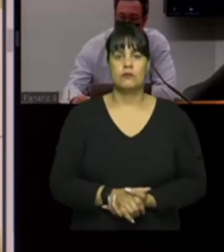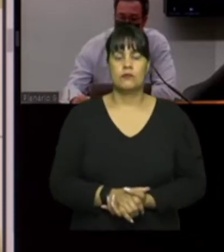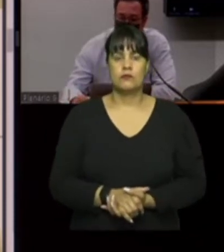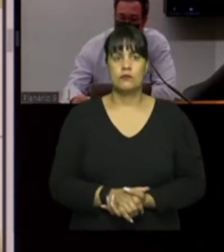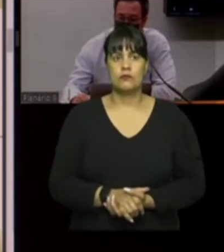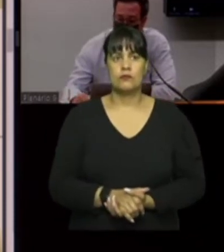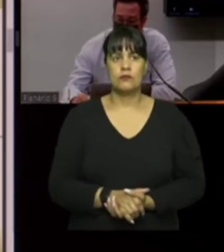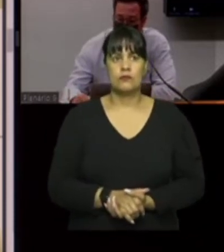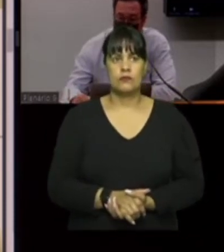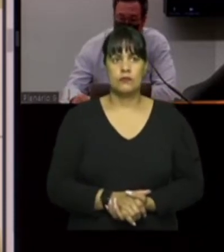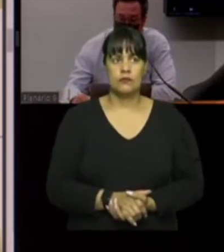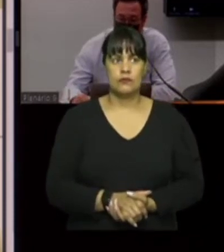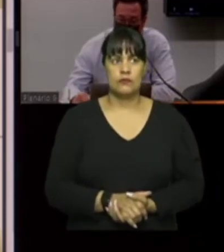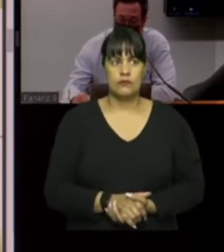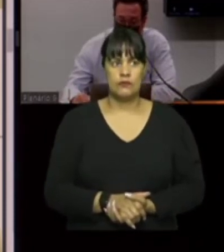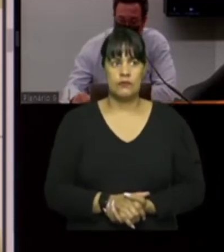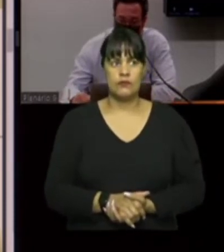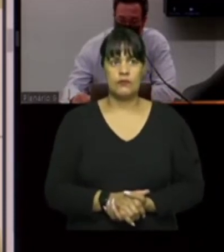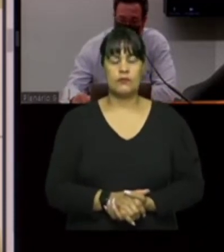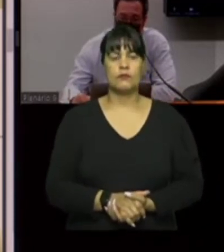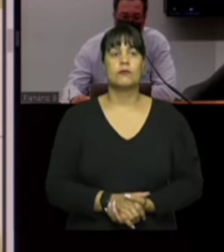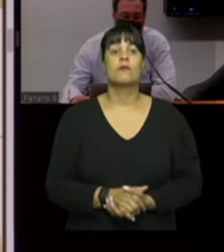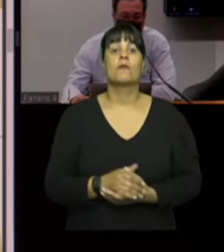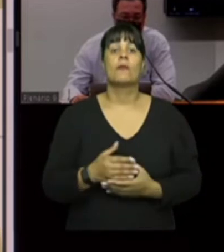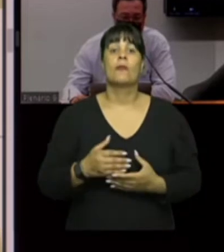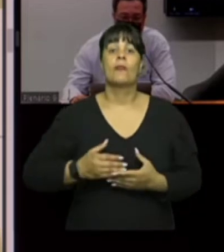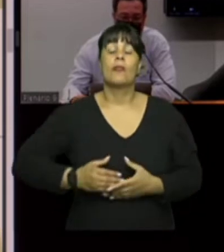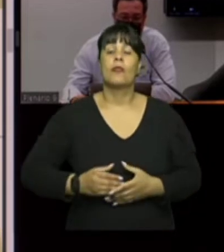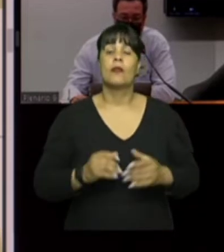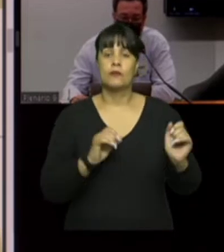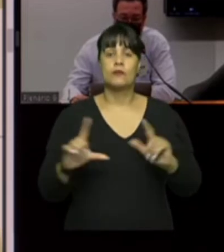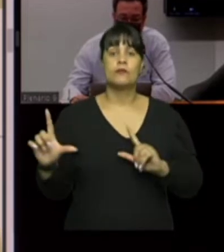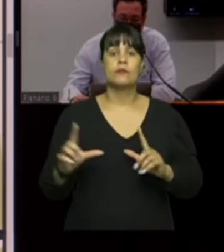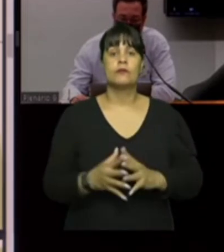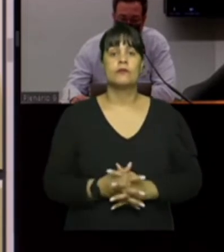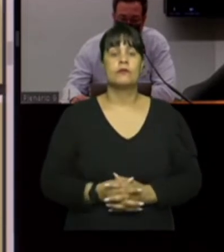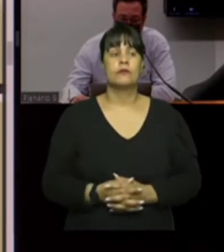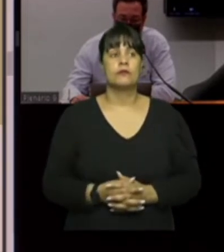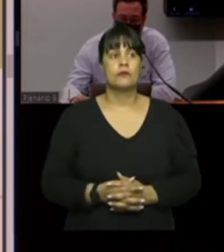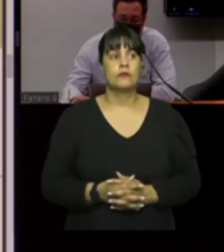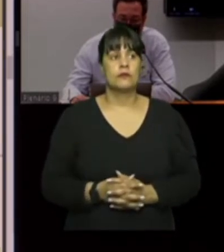financiados pelo Ministério da Saúde. Pode passar, por favor.